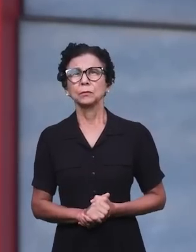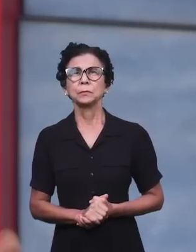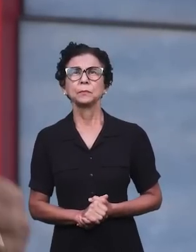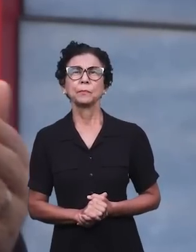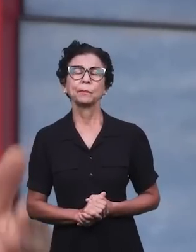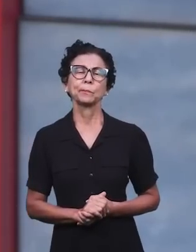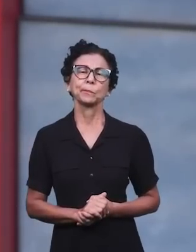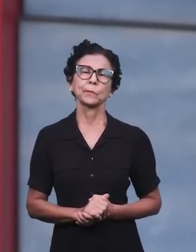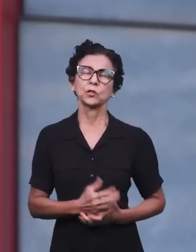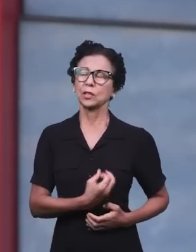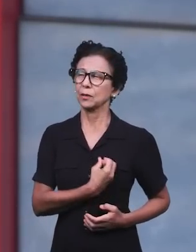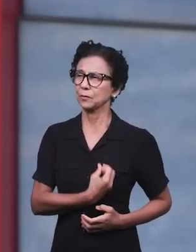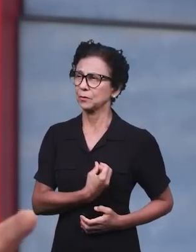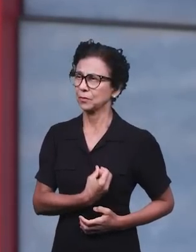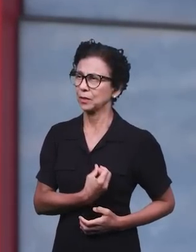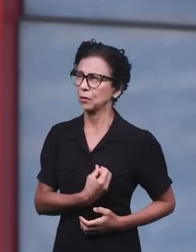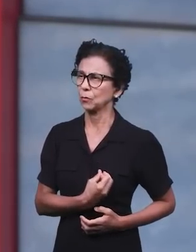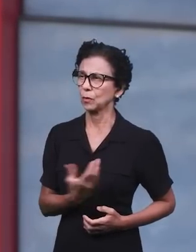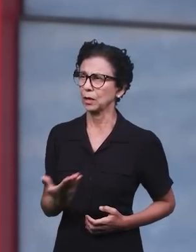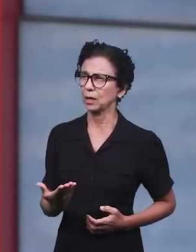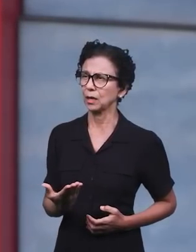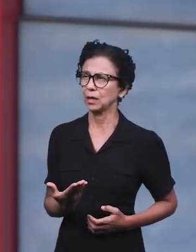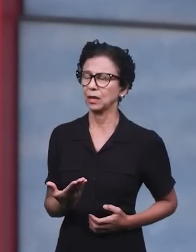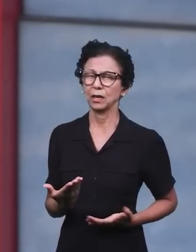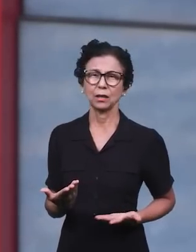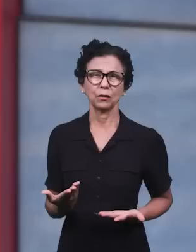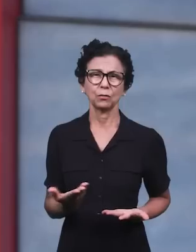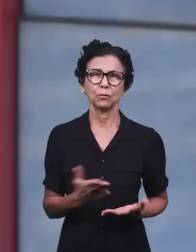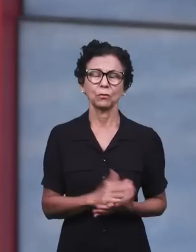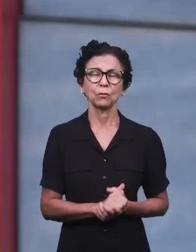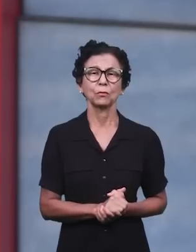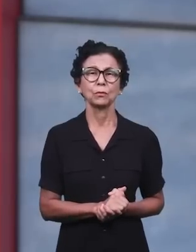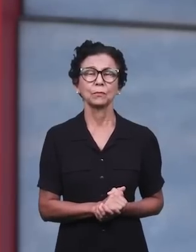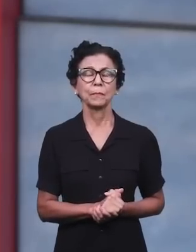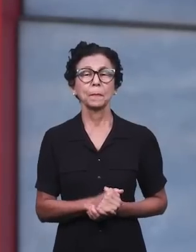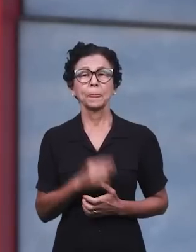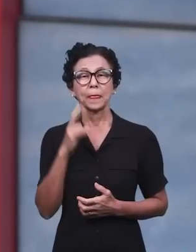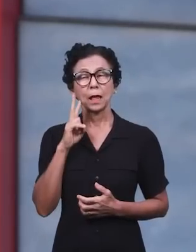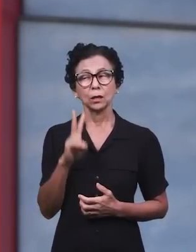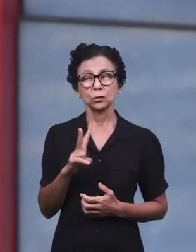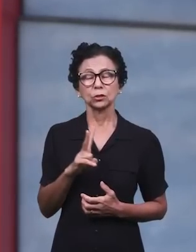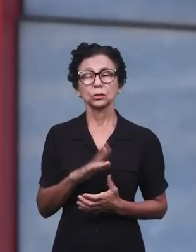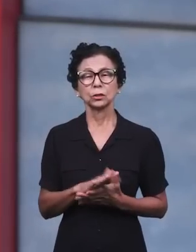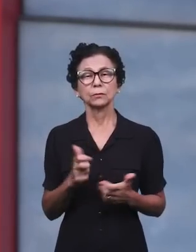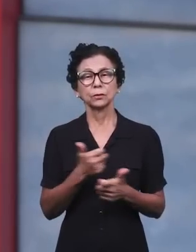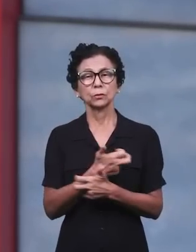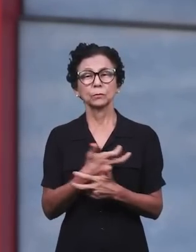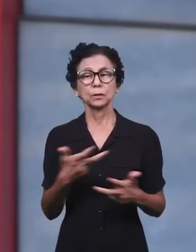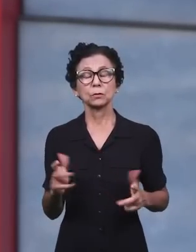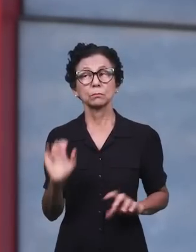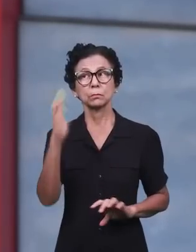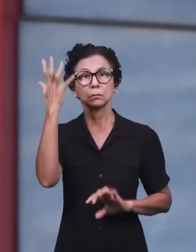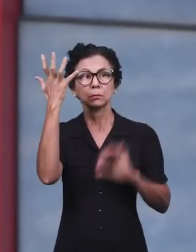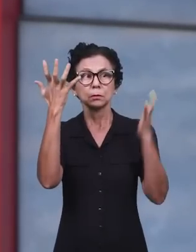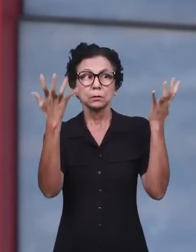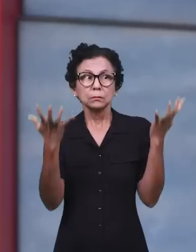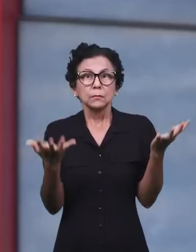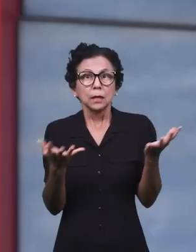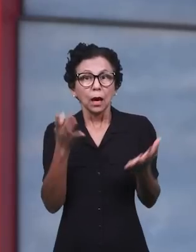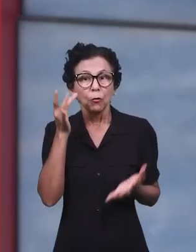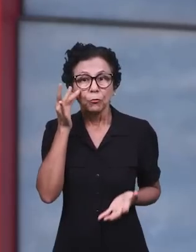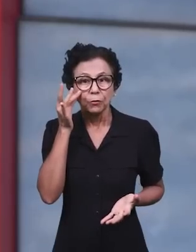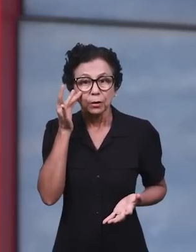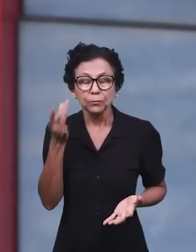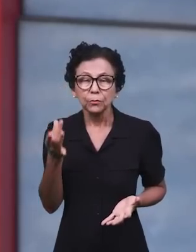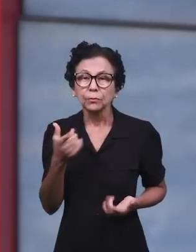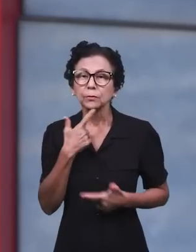desse tipo, pelo menos em uma zona limitada, né? Eu já presenciei algumas. Aí você vê a vontade que tem de